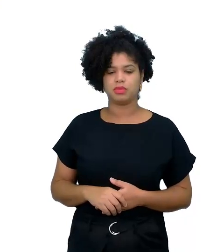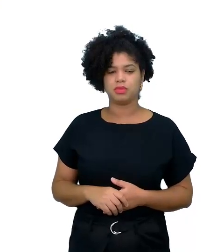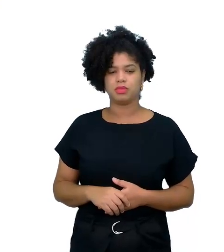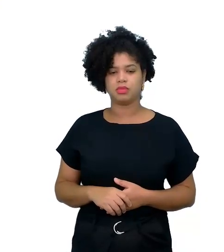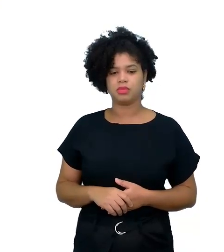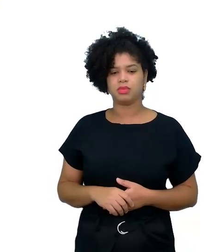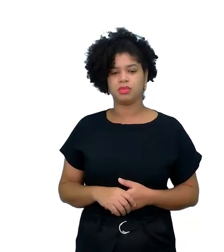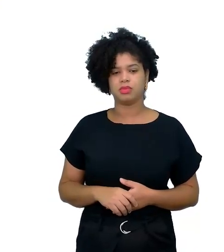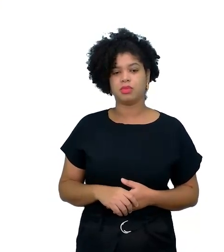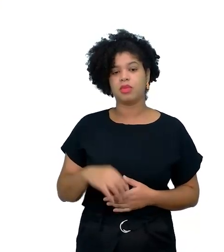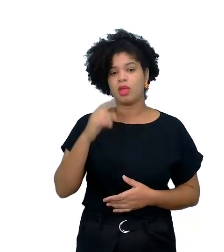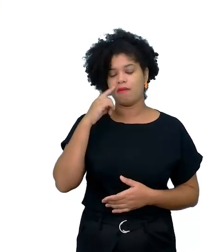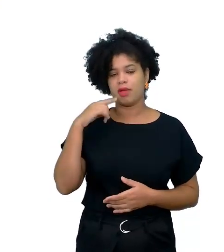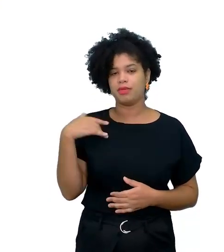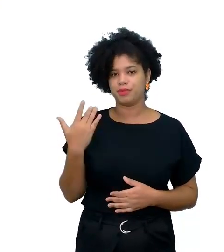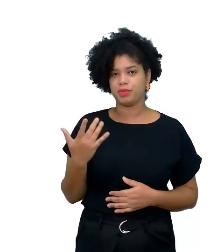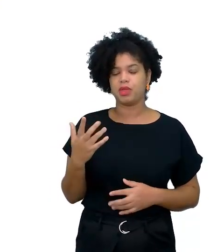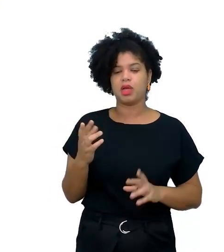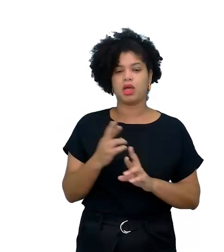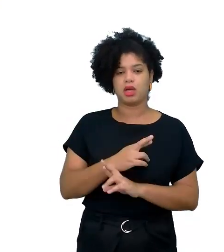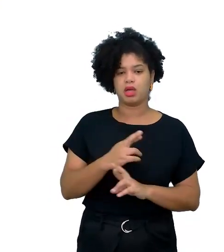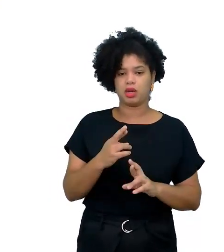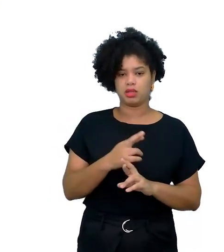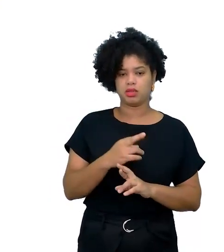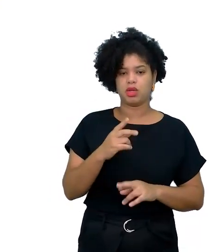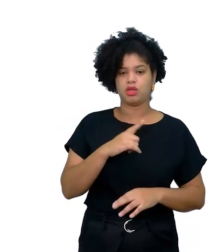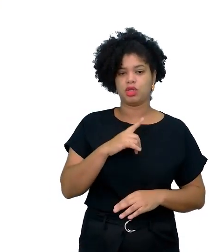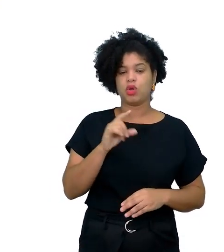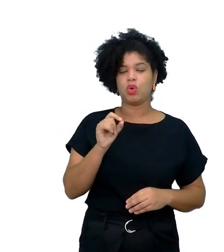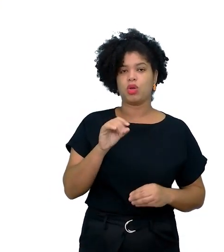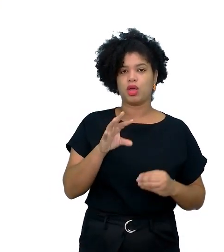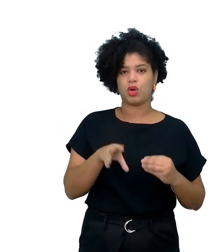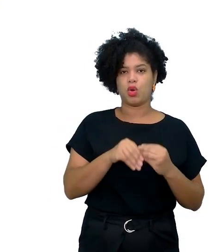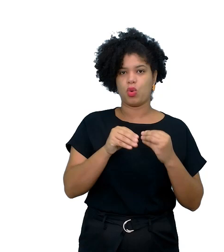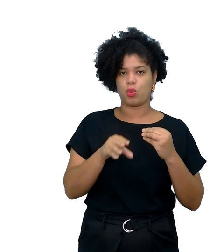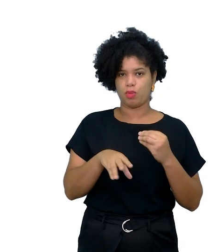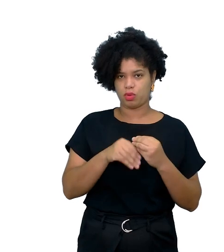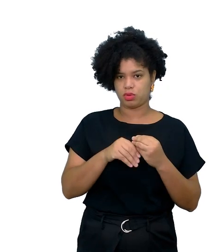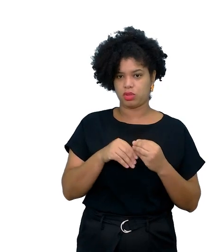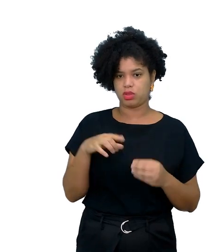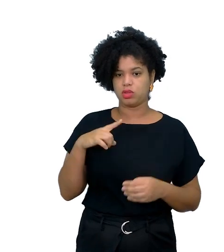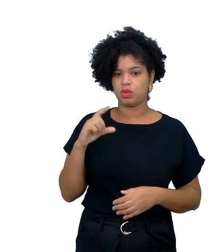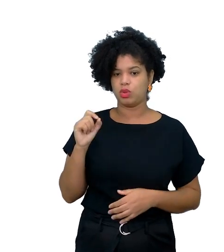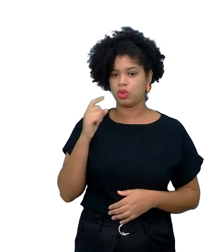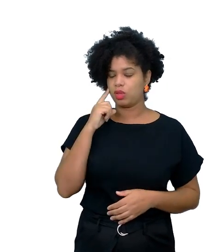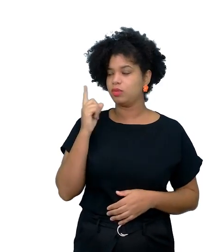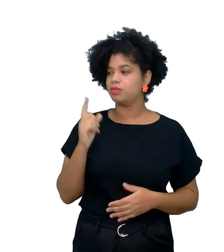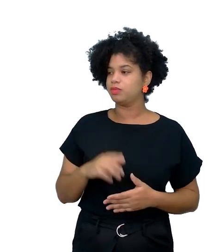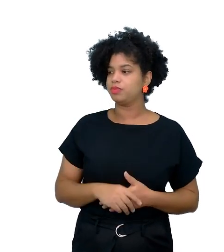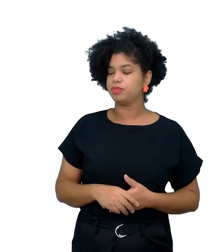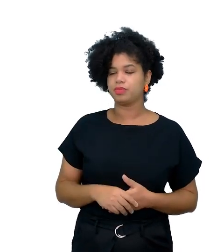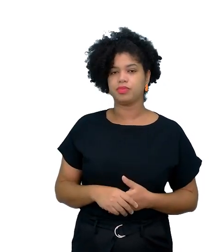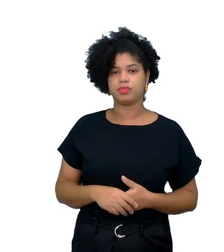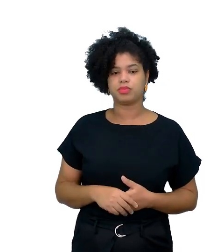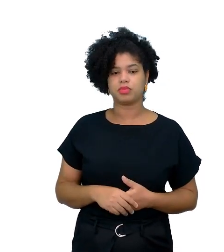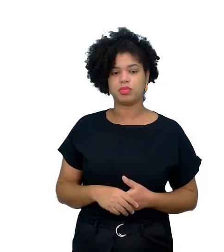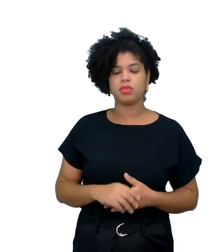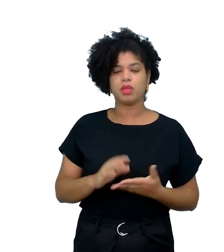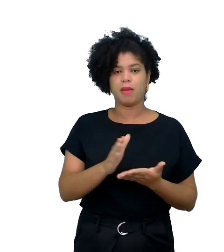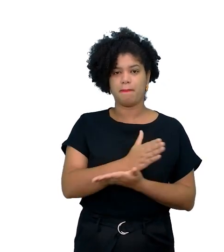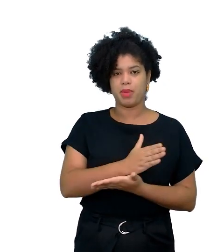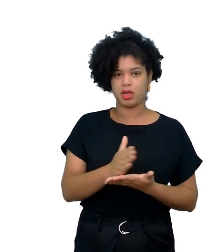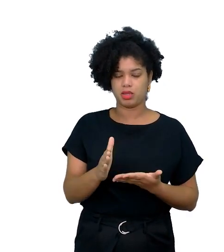Então, aqui, com relação ao significado de composição, nós temos, né, as partes, né,